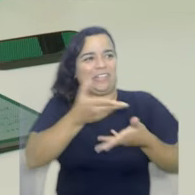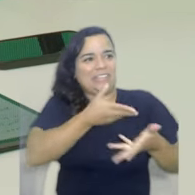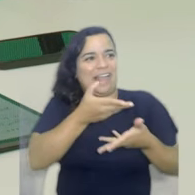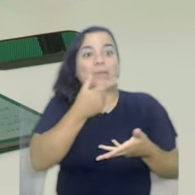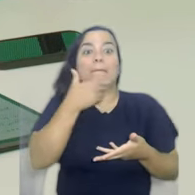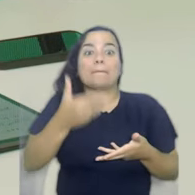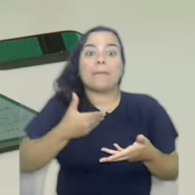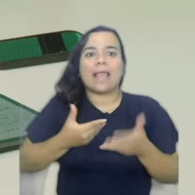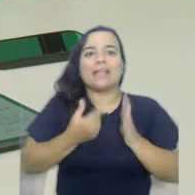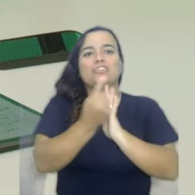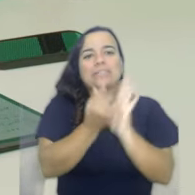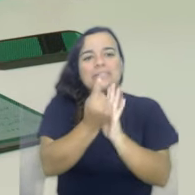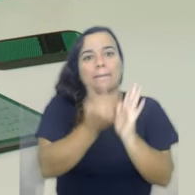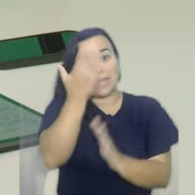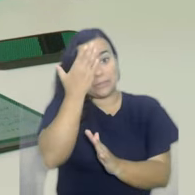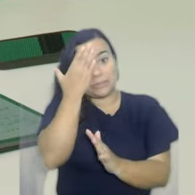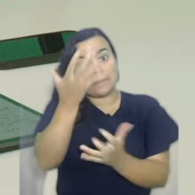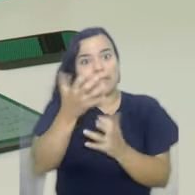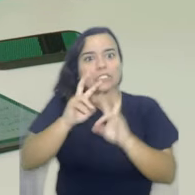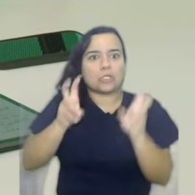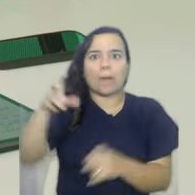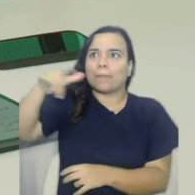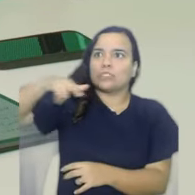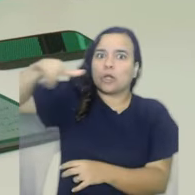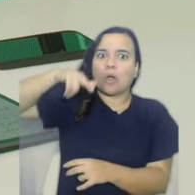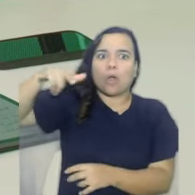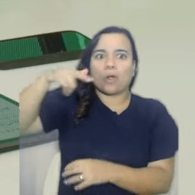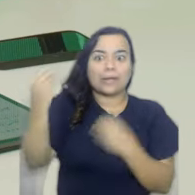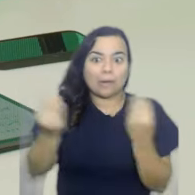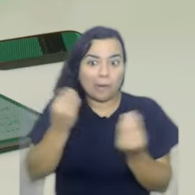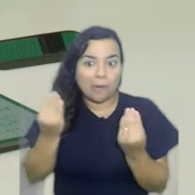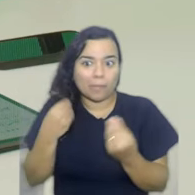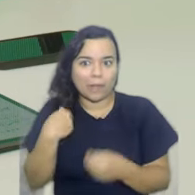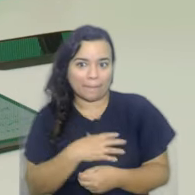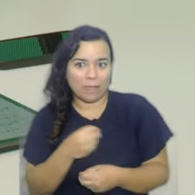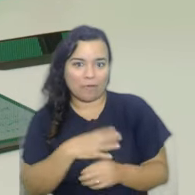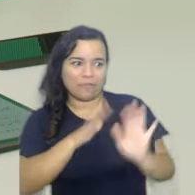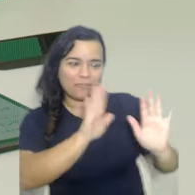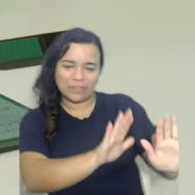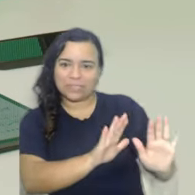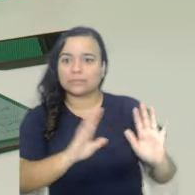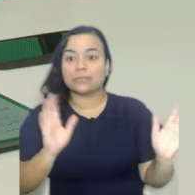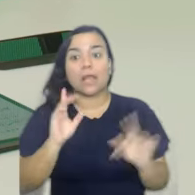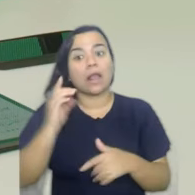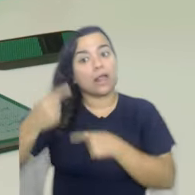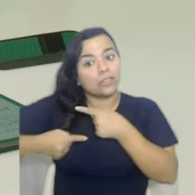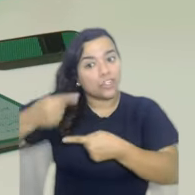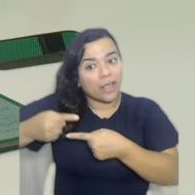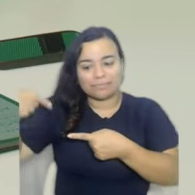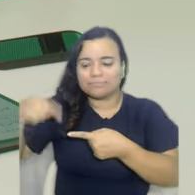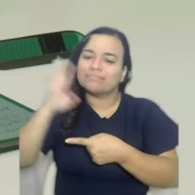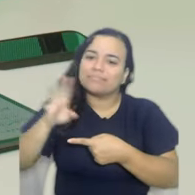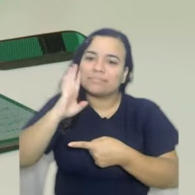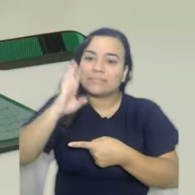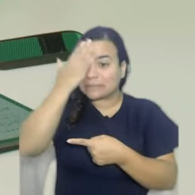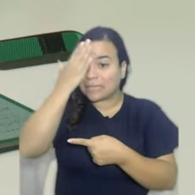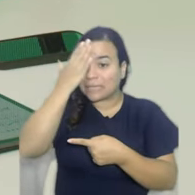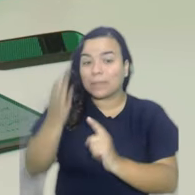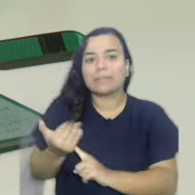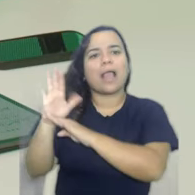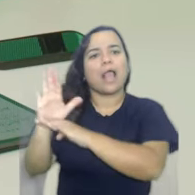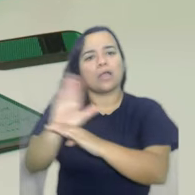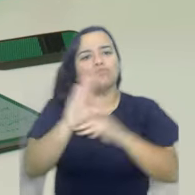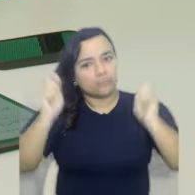e quer entender do Drone Ah isso aqui então vou deixar pro meu filho mas já é legal porque já tem uma geração ali na frente que tá entendendo que a tecnologia é uma aliada